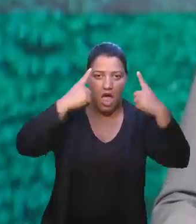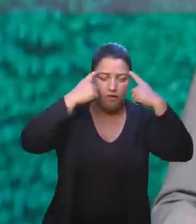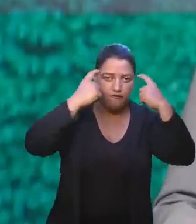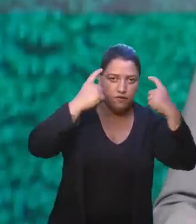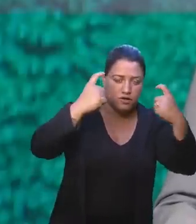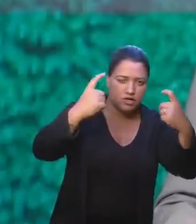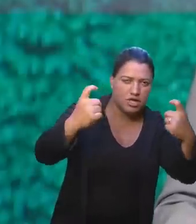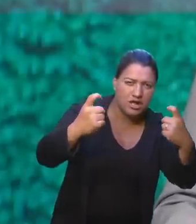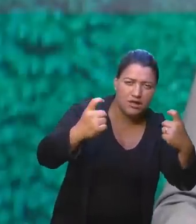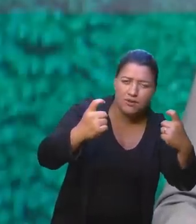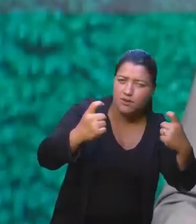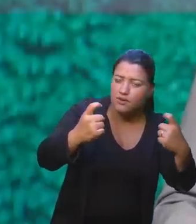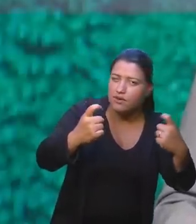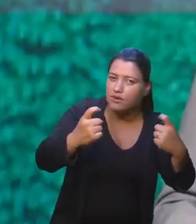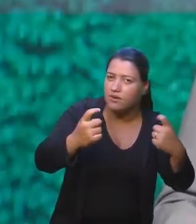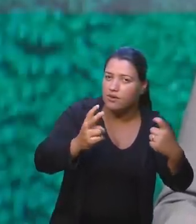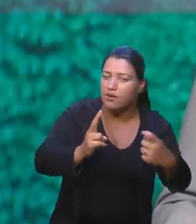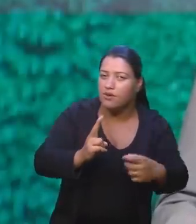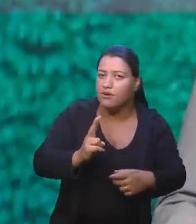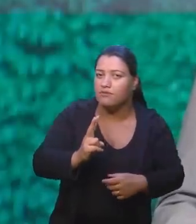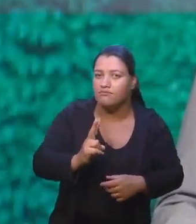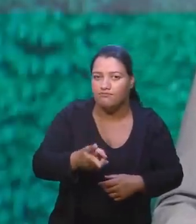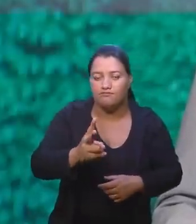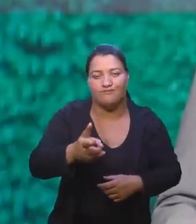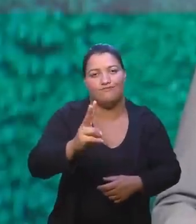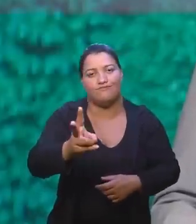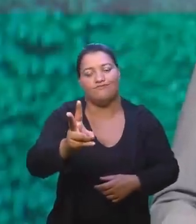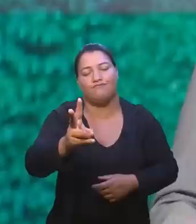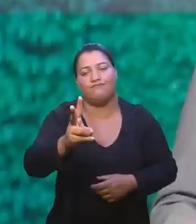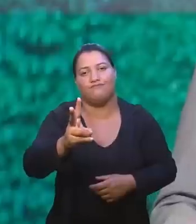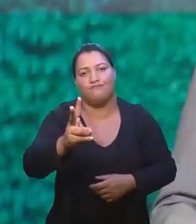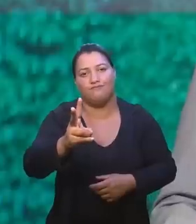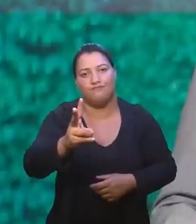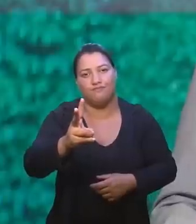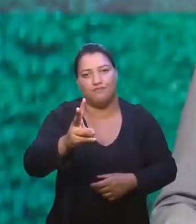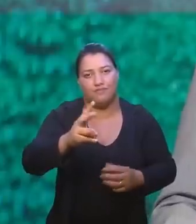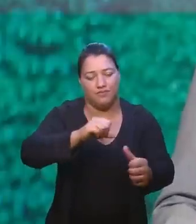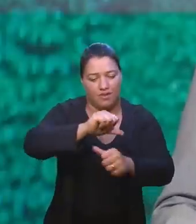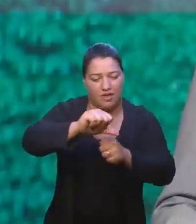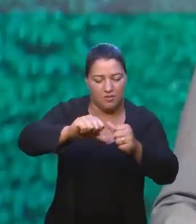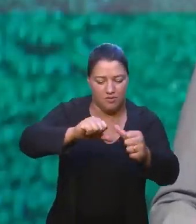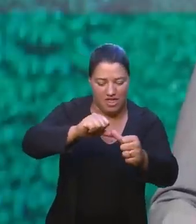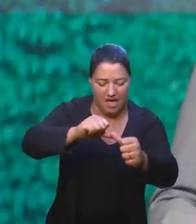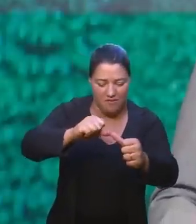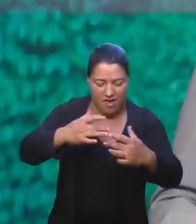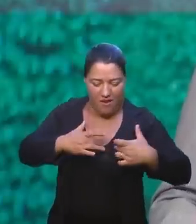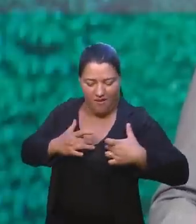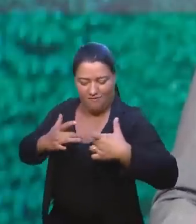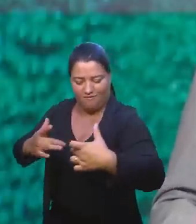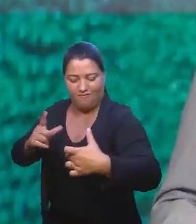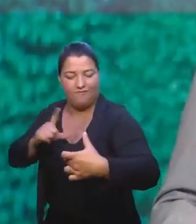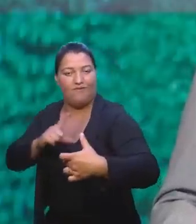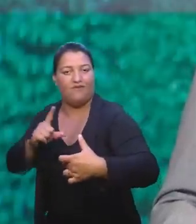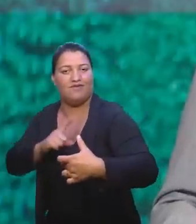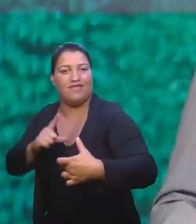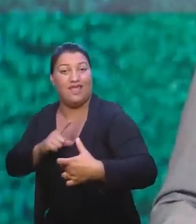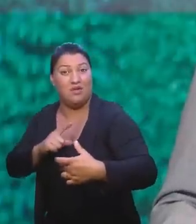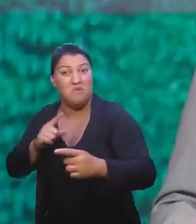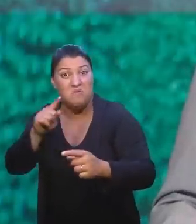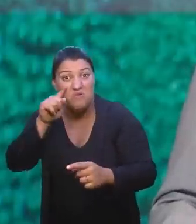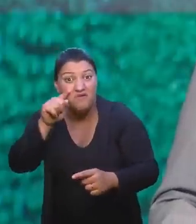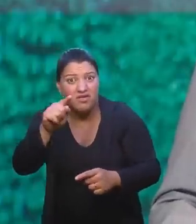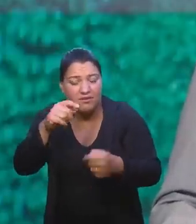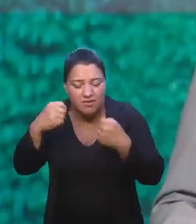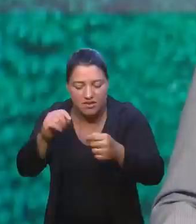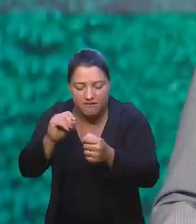a violência, continuai, pois, a opor a suavidade. E a caridade, fazei o bem aos que vos querem